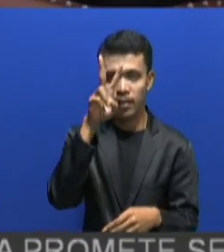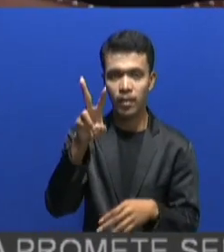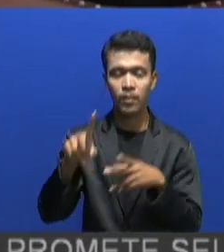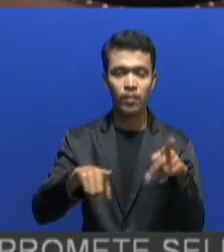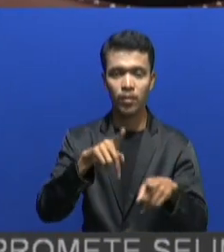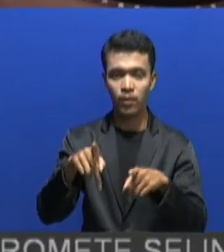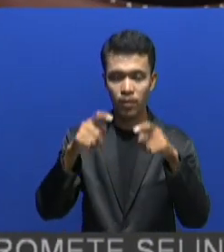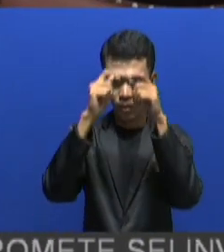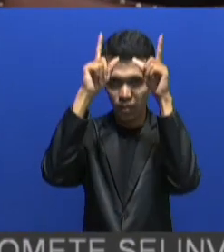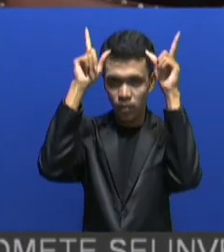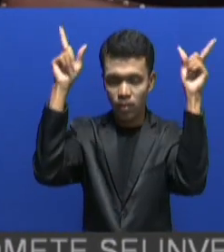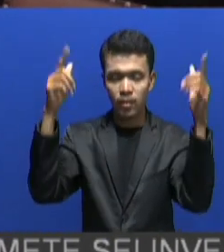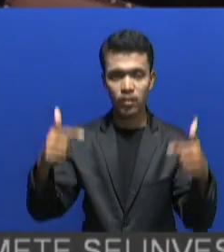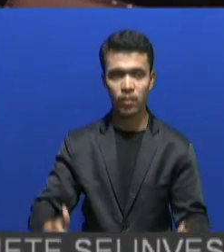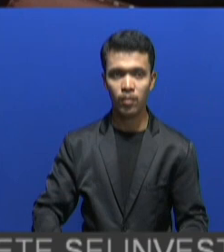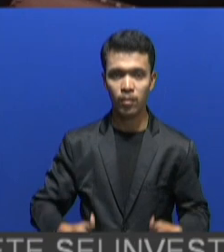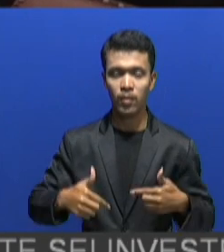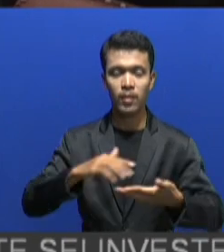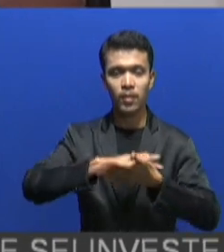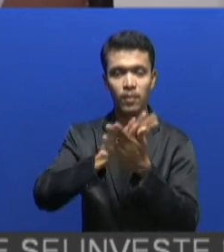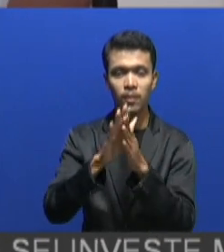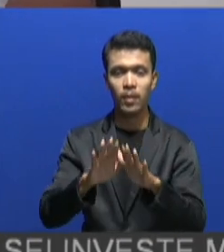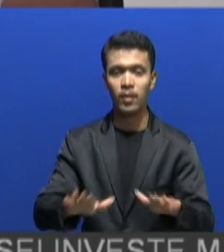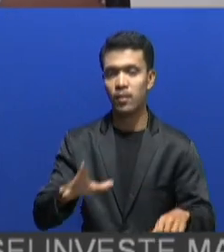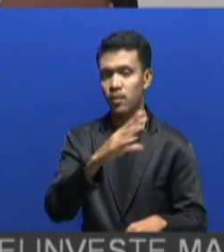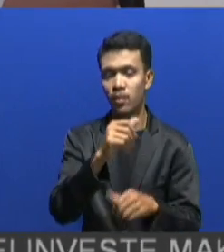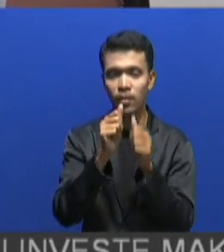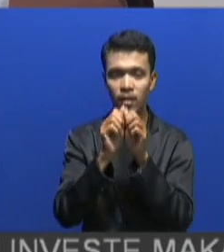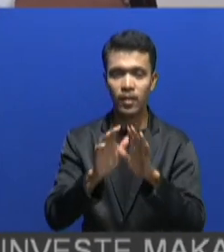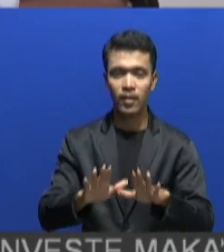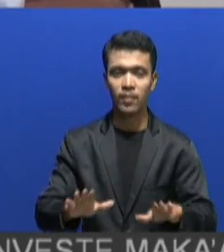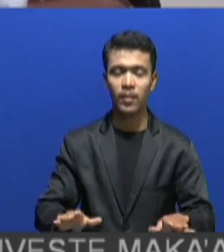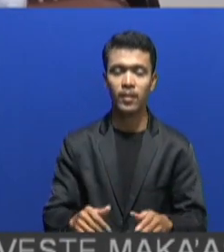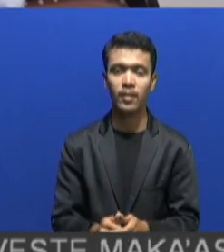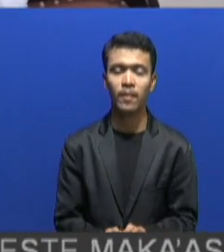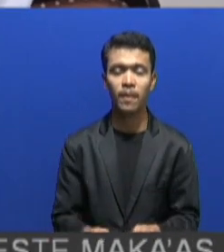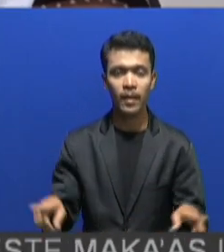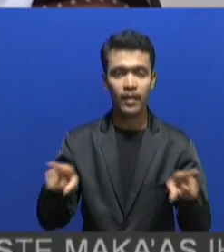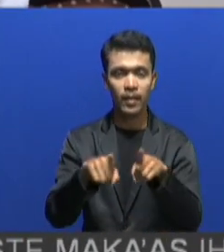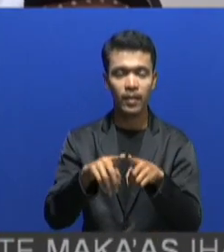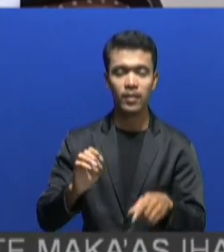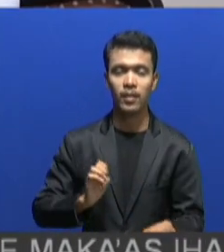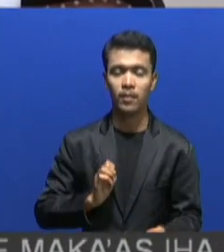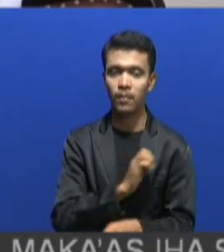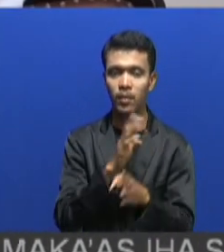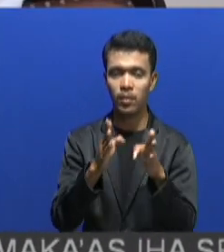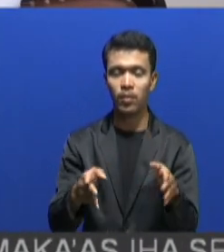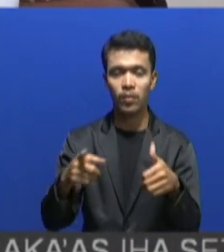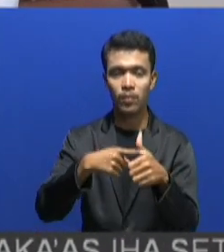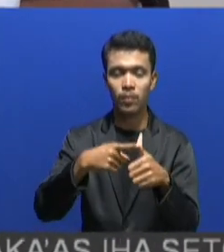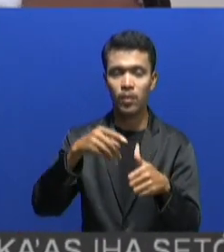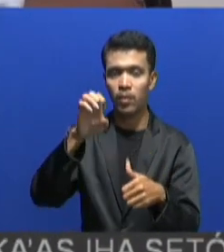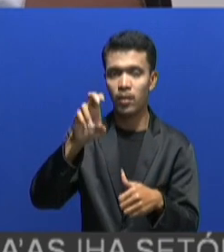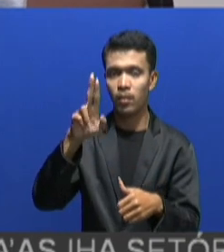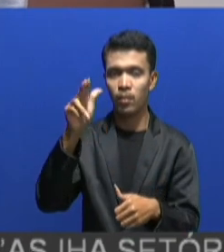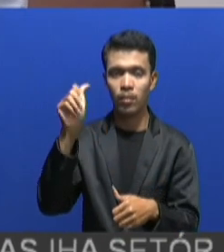horas ne moris e a situação paz no Hakmatek. Recorda katak, Zosa Pres nudar embaixador da Hulu, Estados